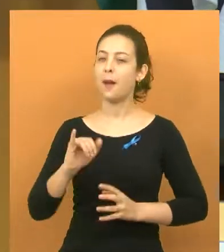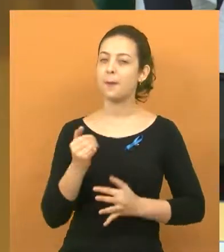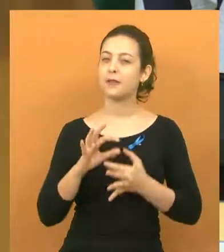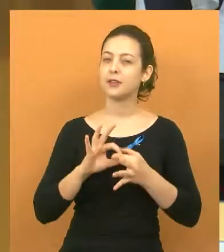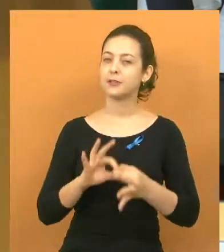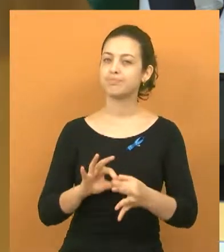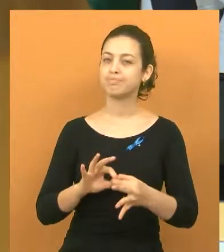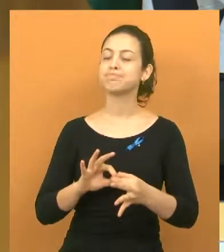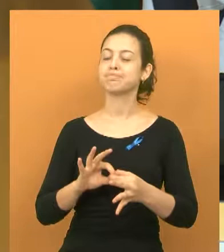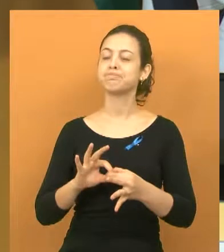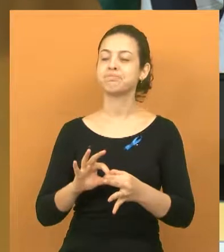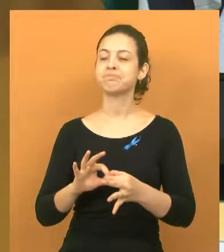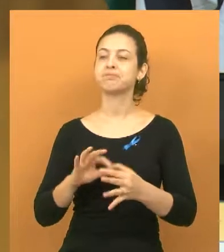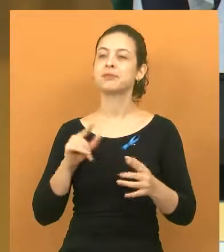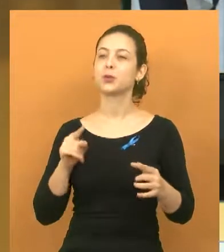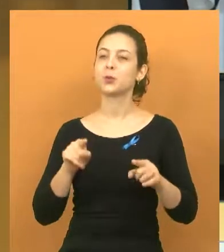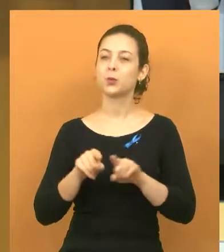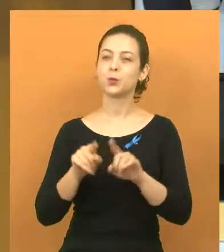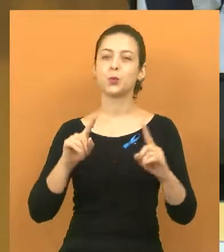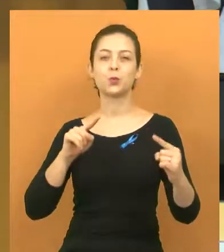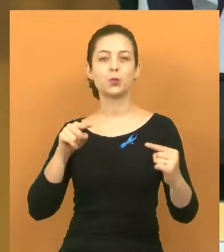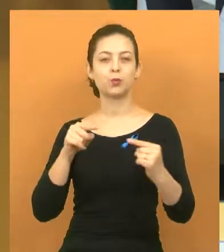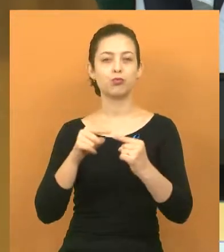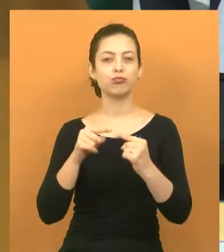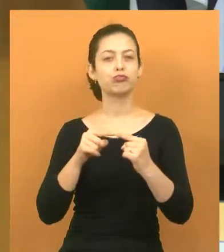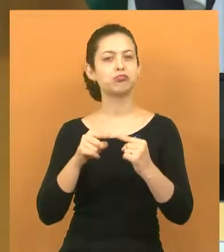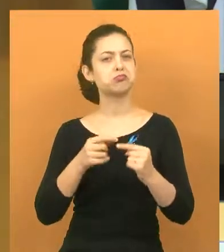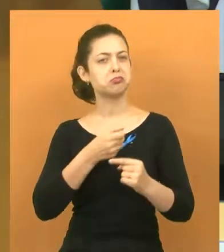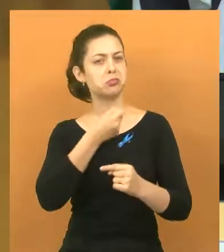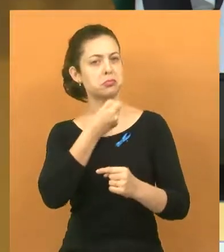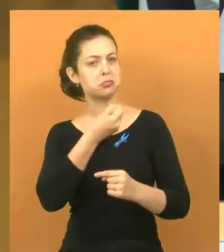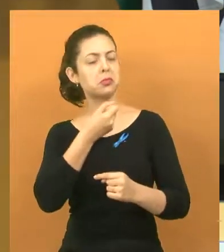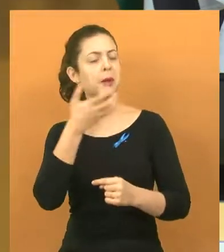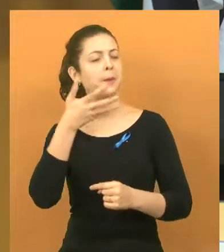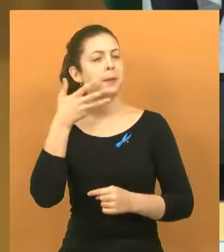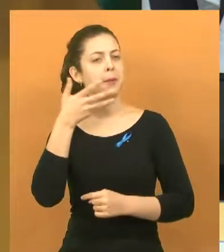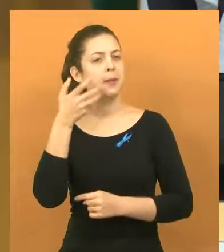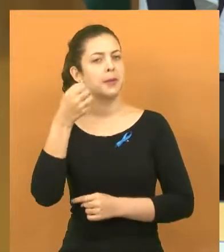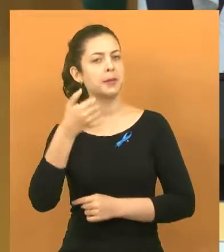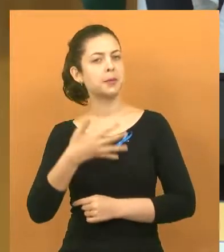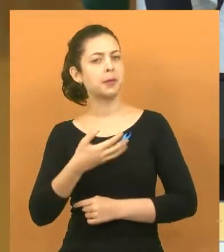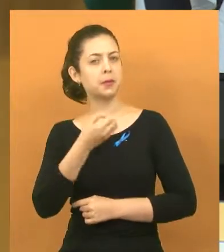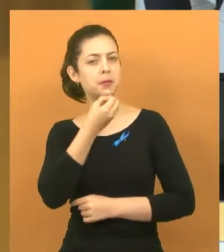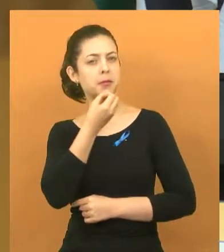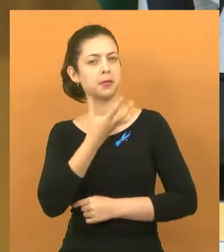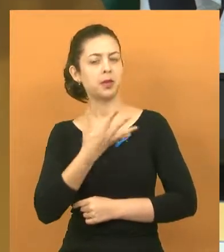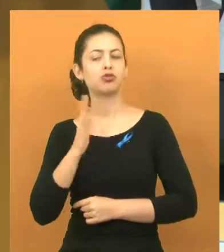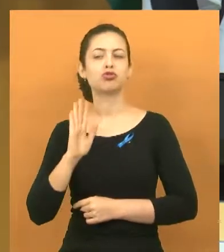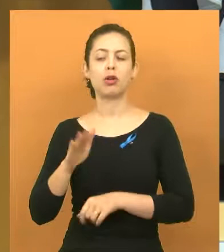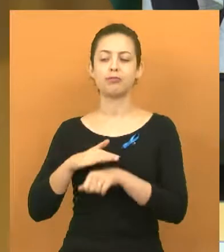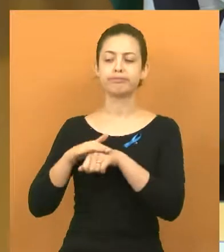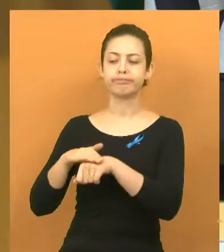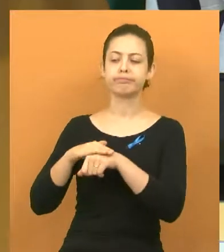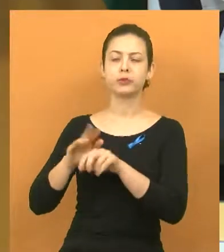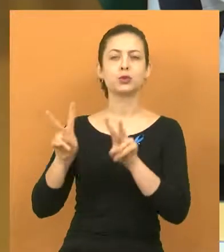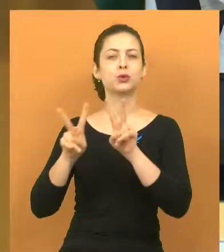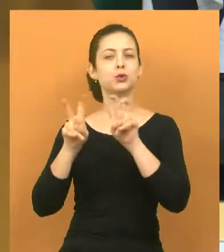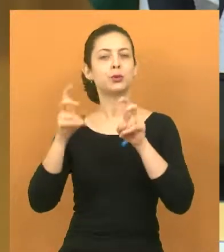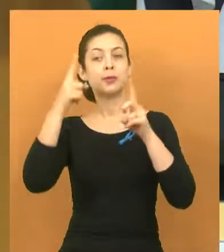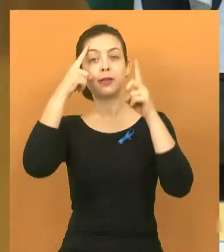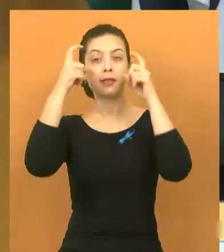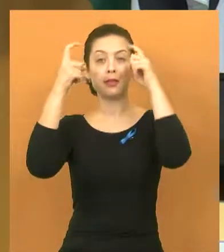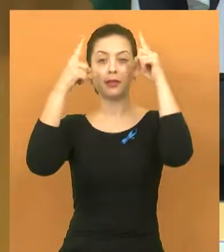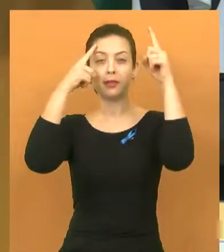fala do Abner, que até ele colocou muito bem a questão, e eu havia conversado com ele sobre a